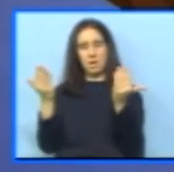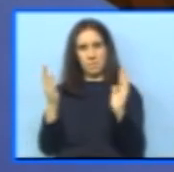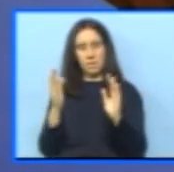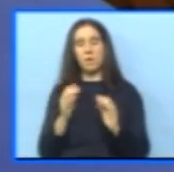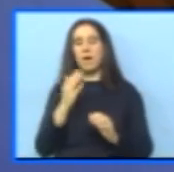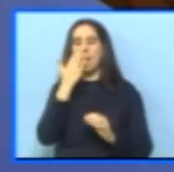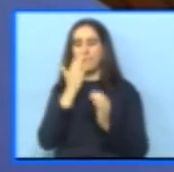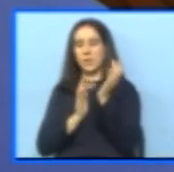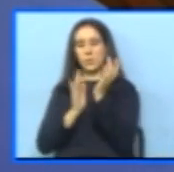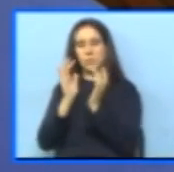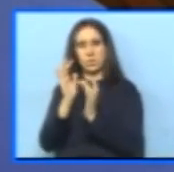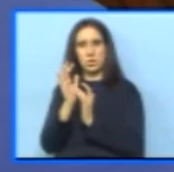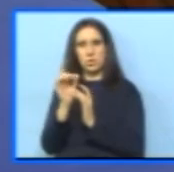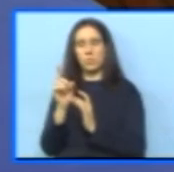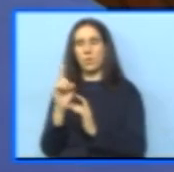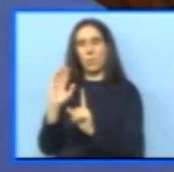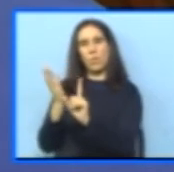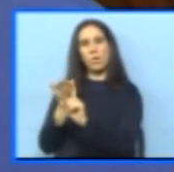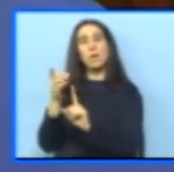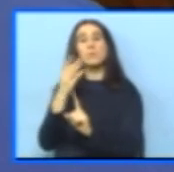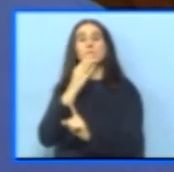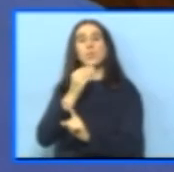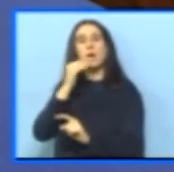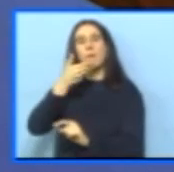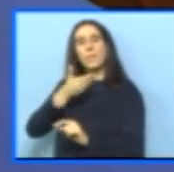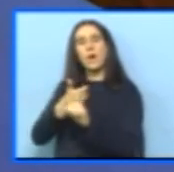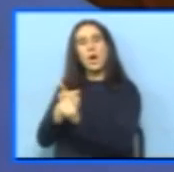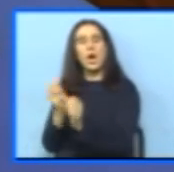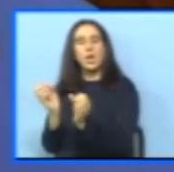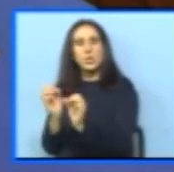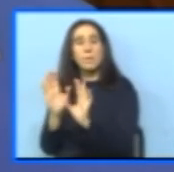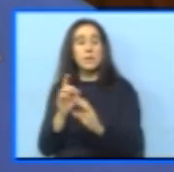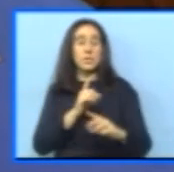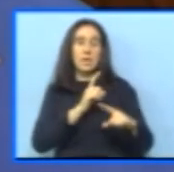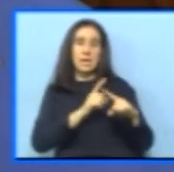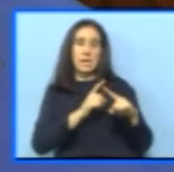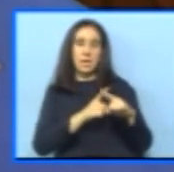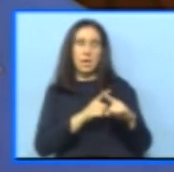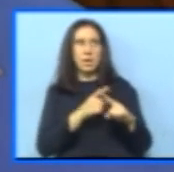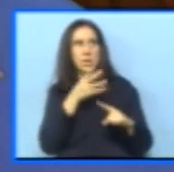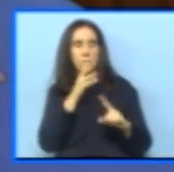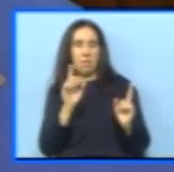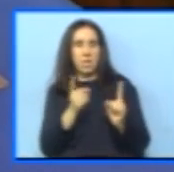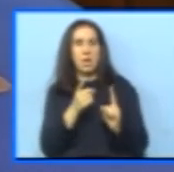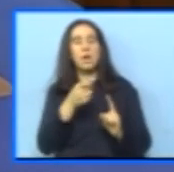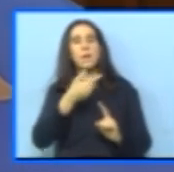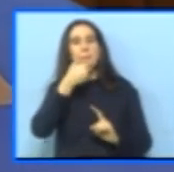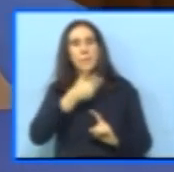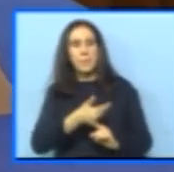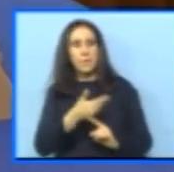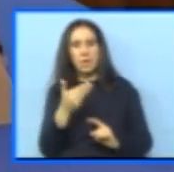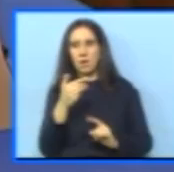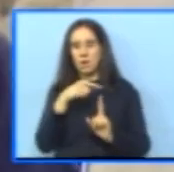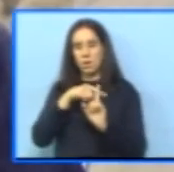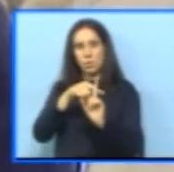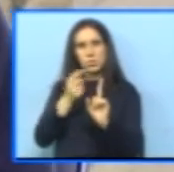sabedoria judaica, mas à luz da sabedoria grega, digamos assim, de uma maneira simplista, o acontecimento da cruz é um fracasso.